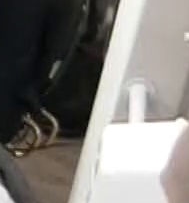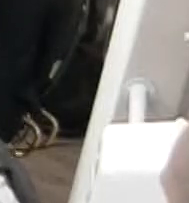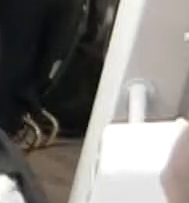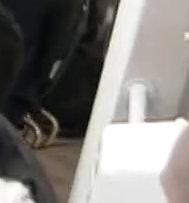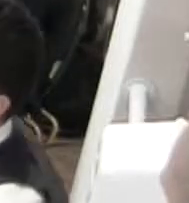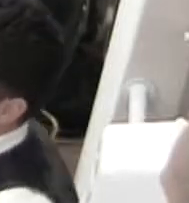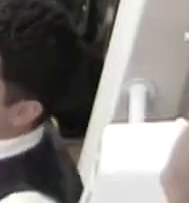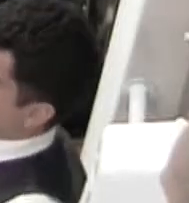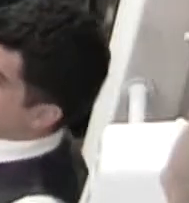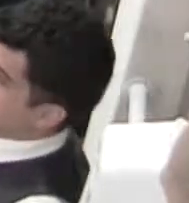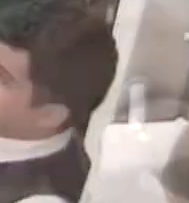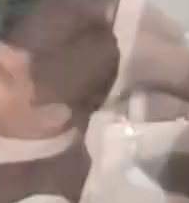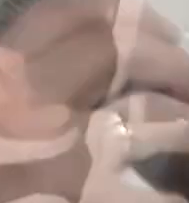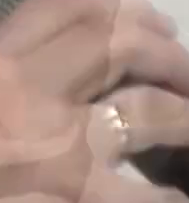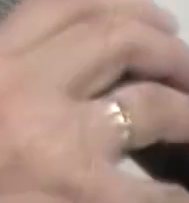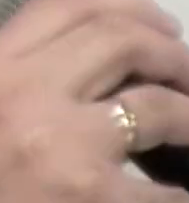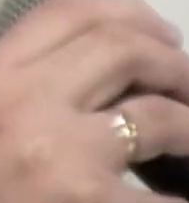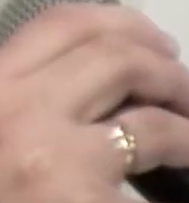luz.